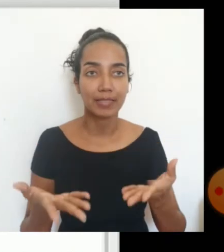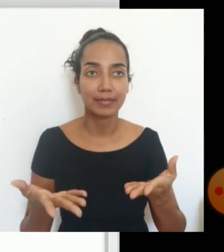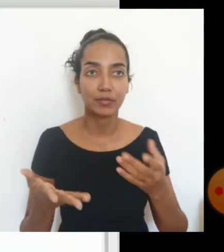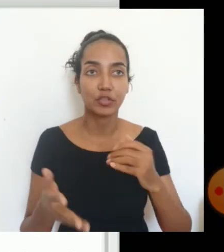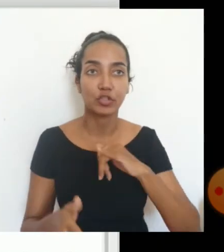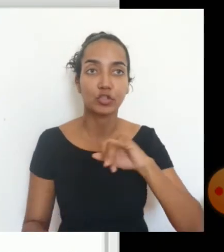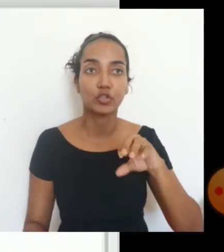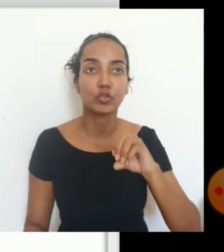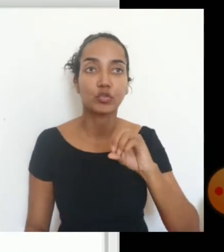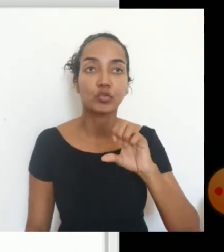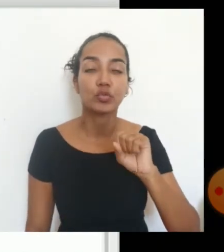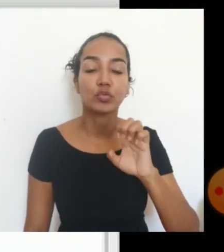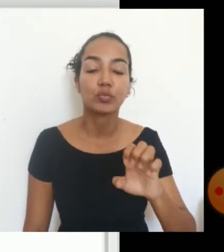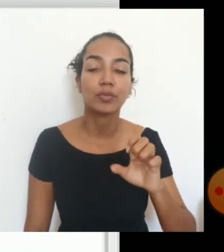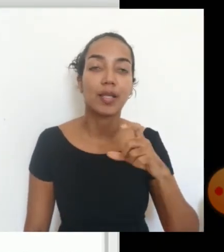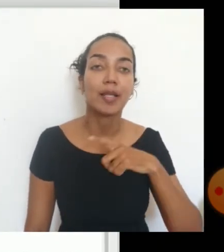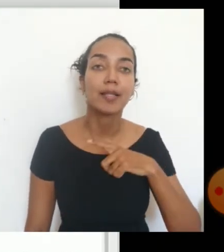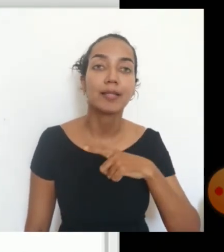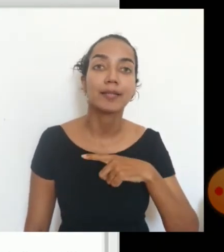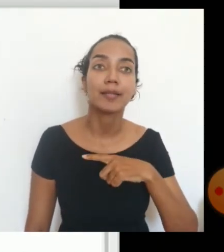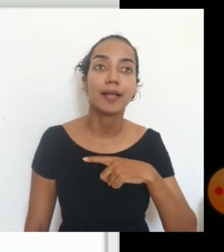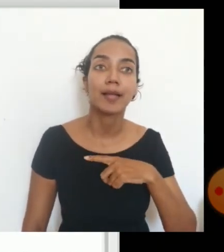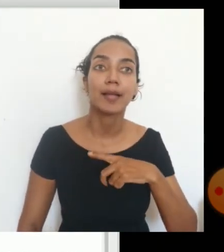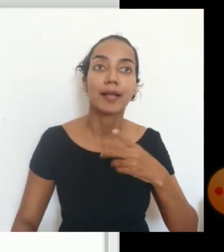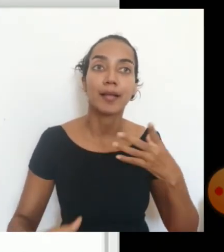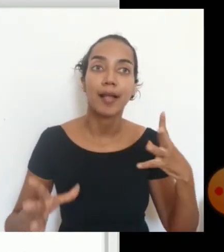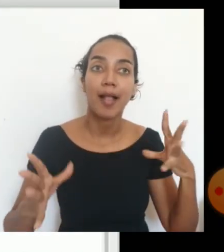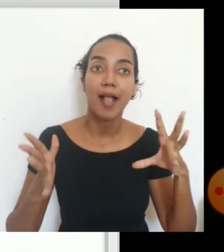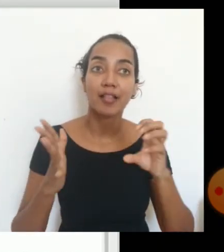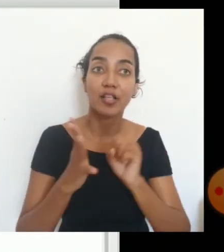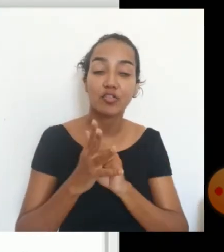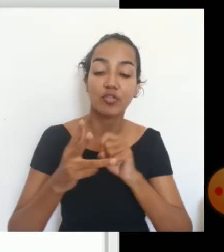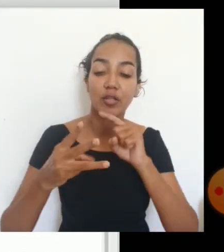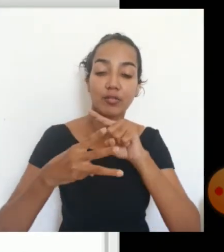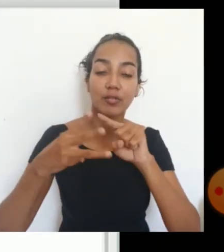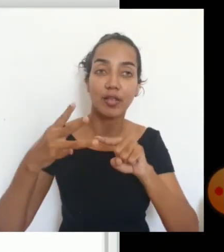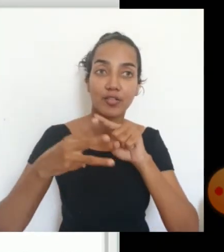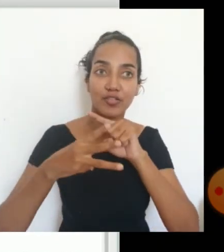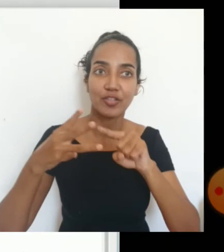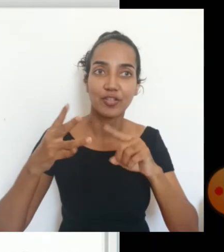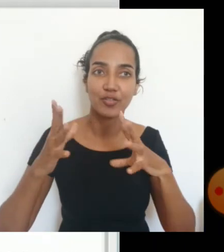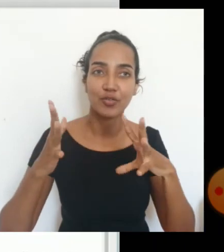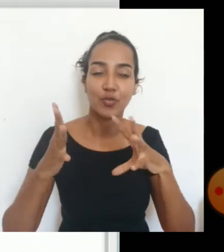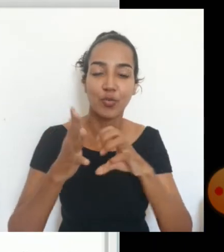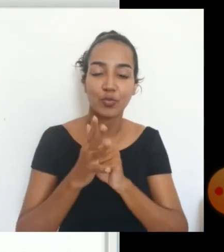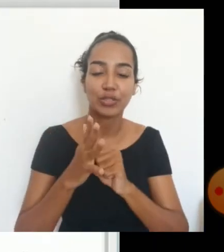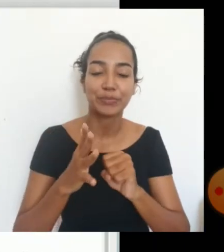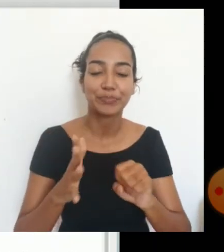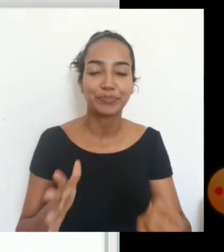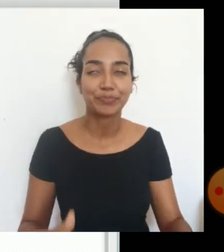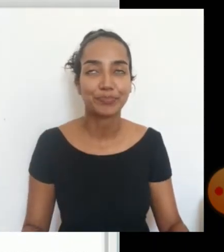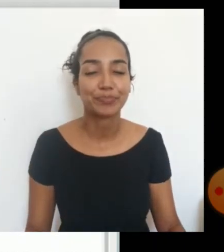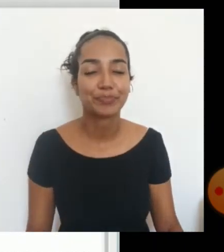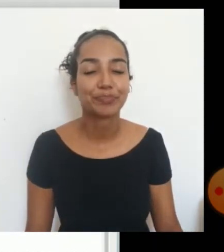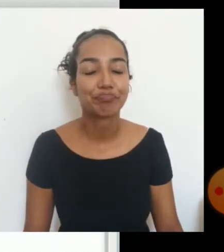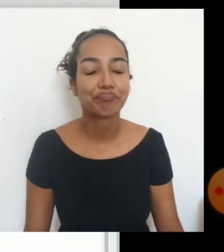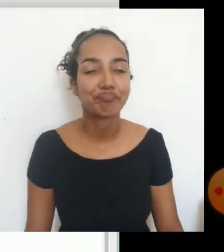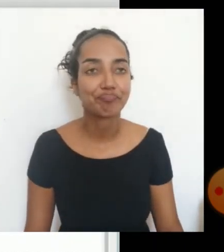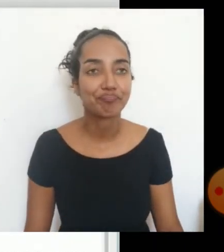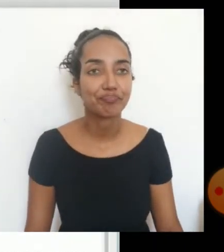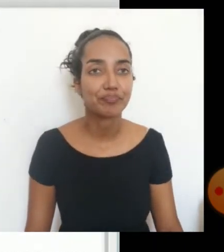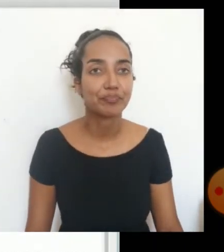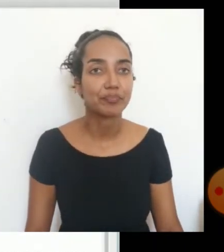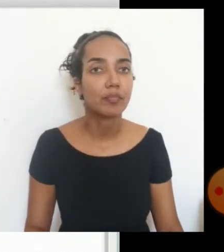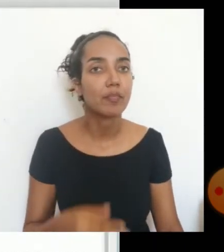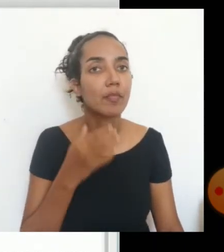conta. A conta C1, que é essa daqui, a C2, que é essa daqui, e a C3 possuem José como titular da